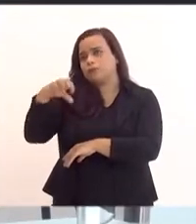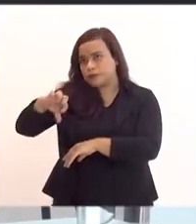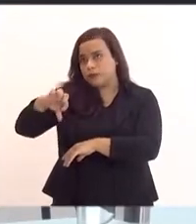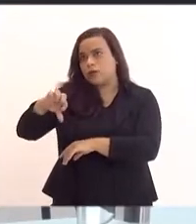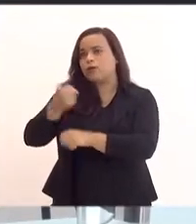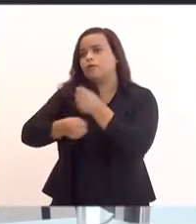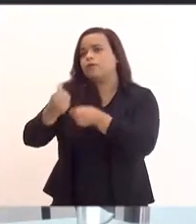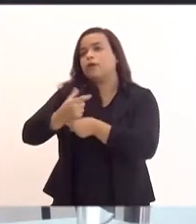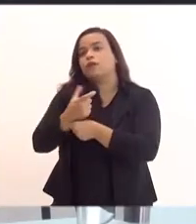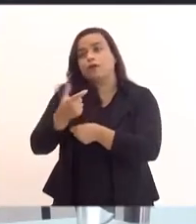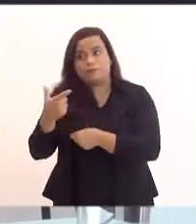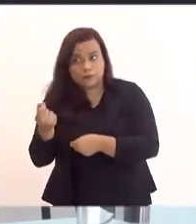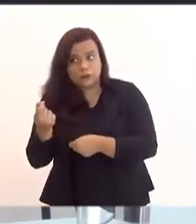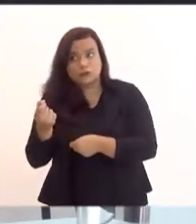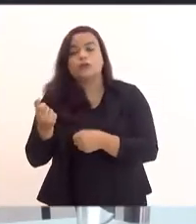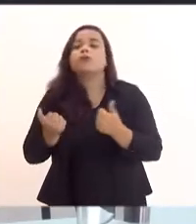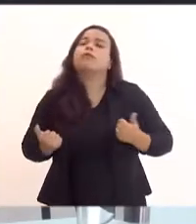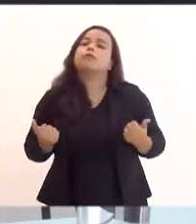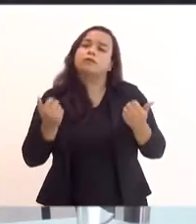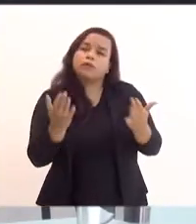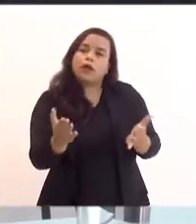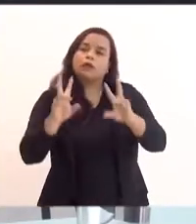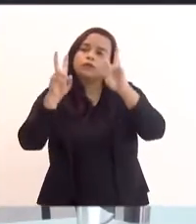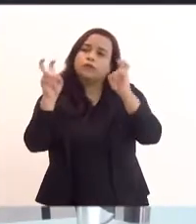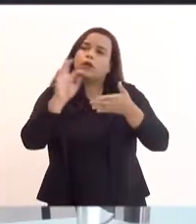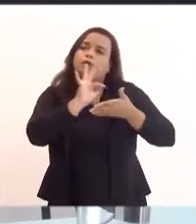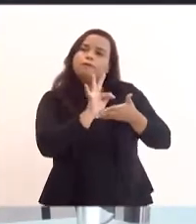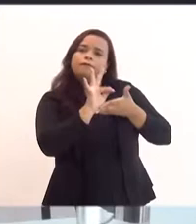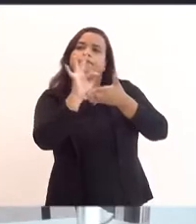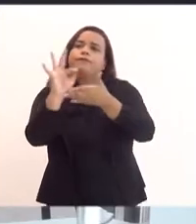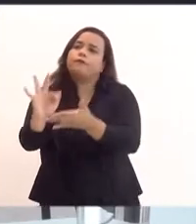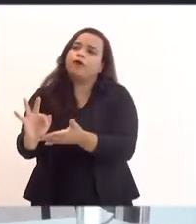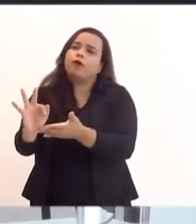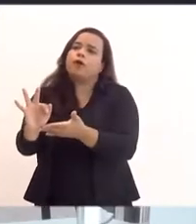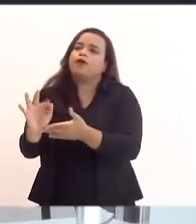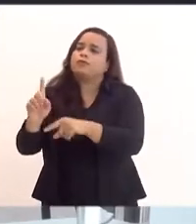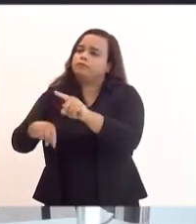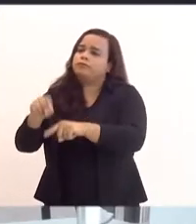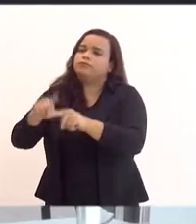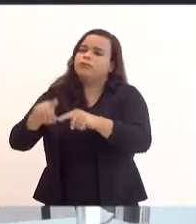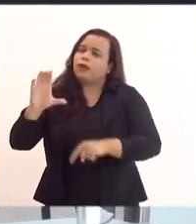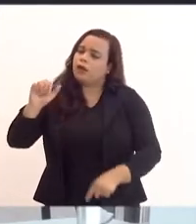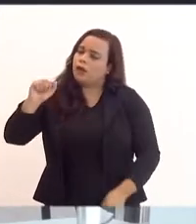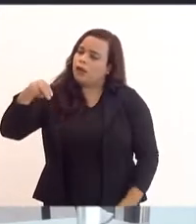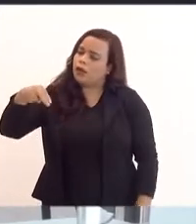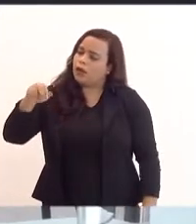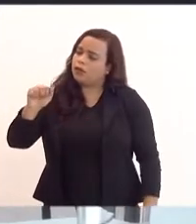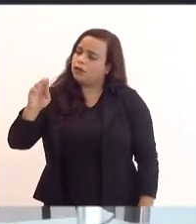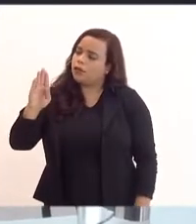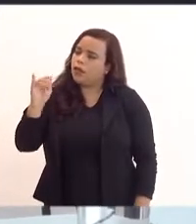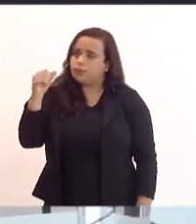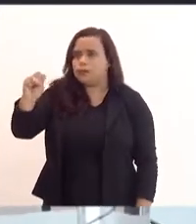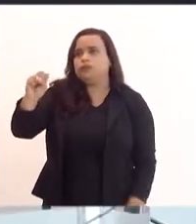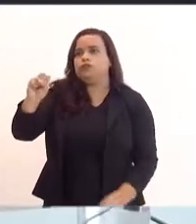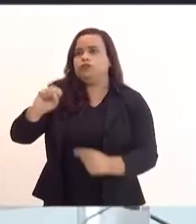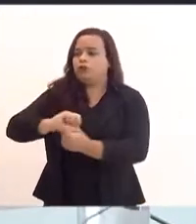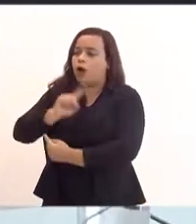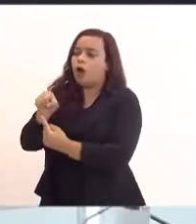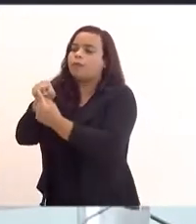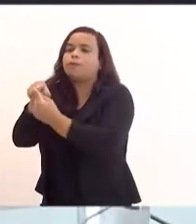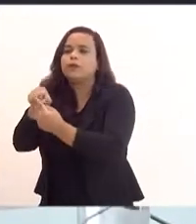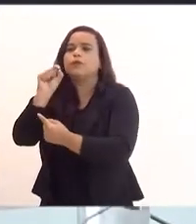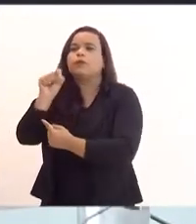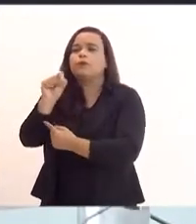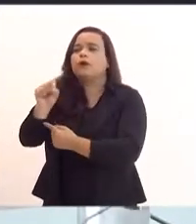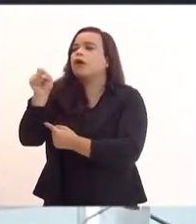3019-20, dispor sobre o fornecimento de cannabis para fins medicinais em todas as unidades